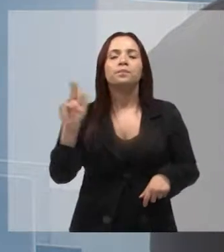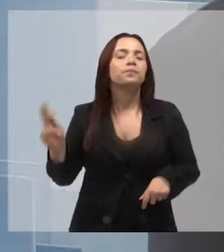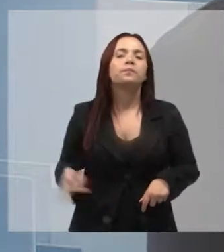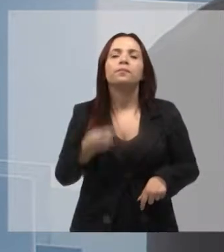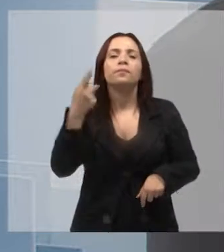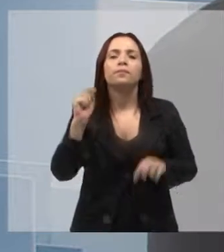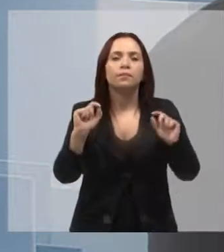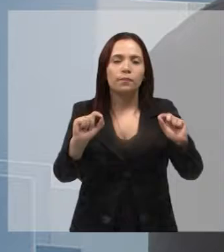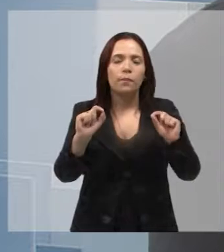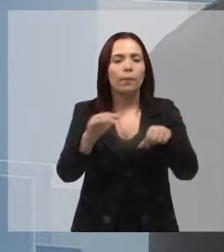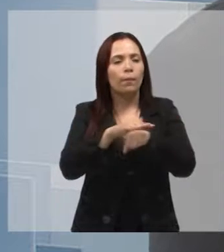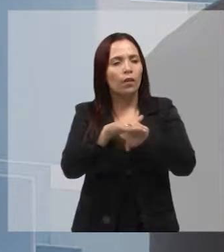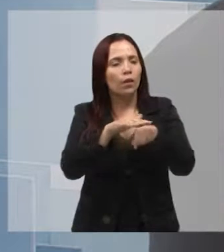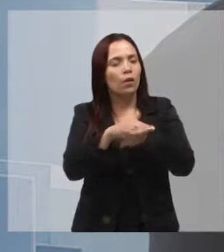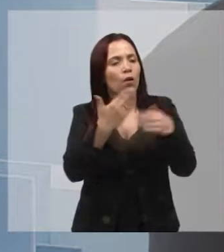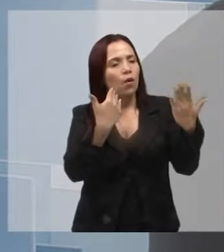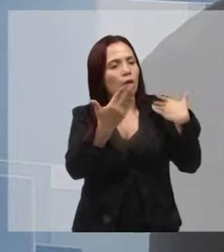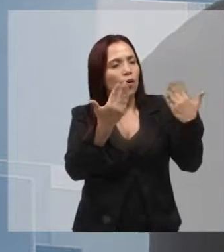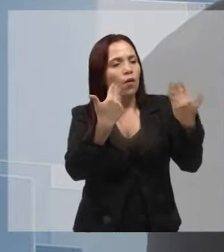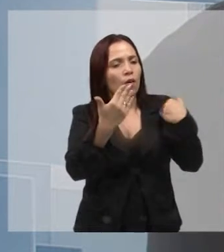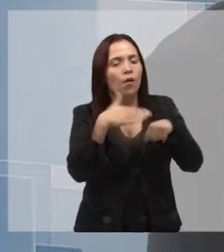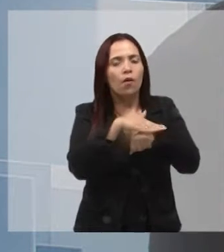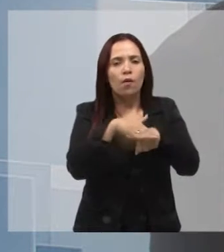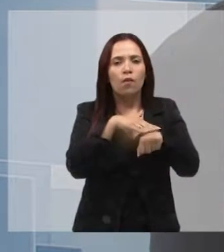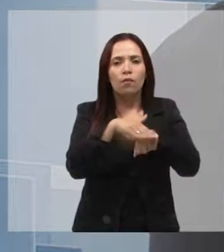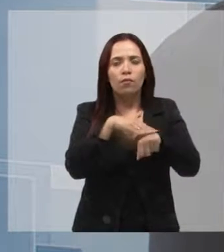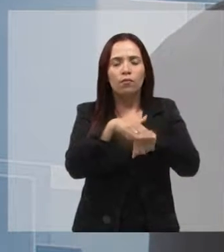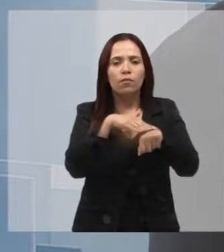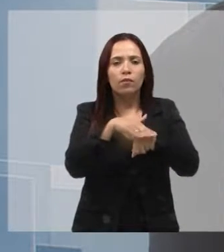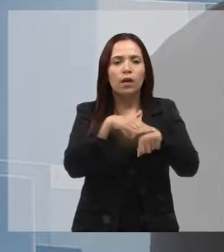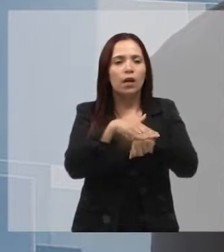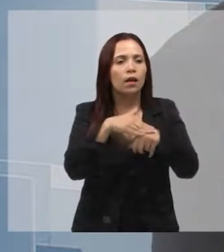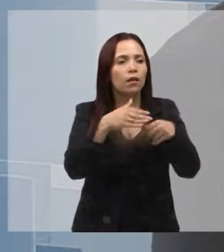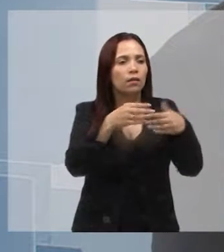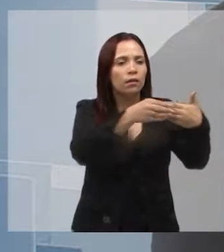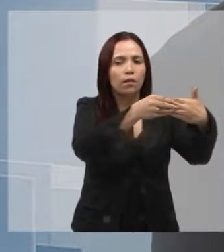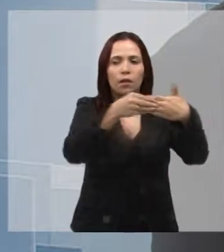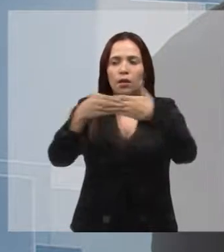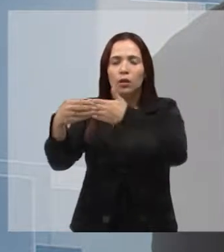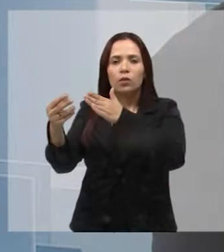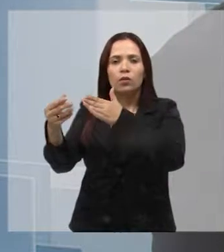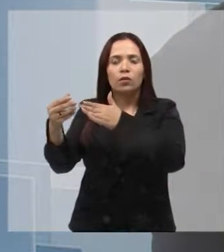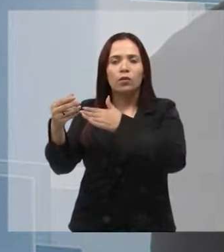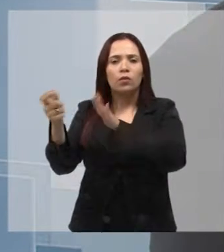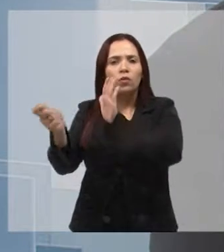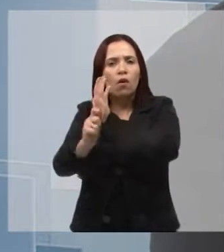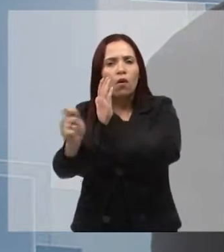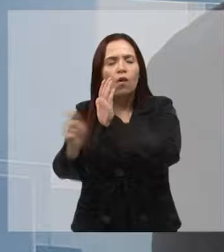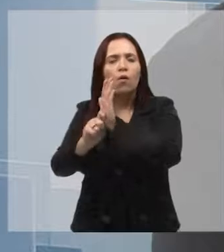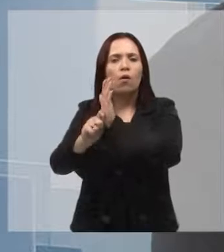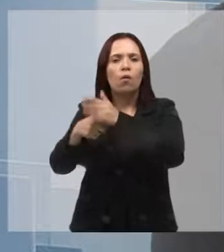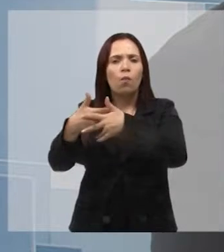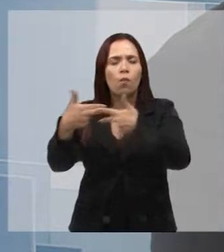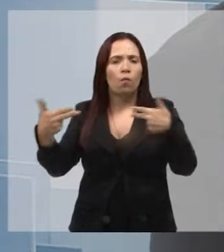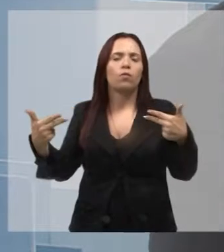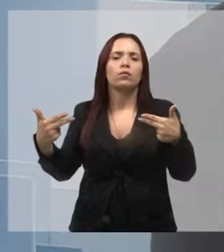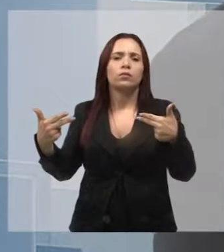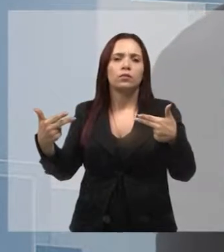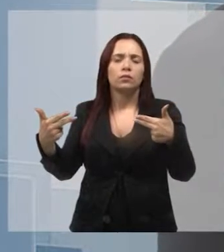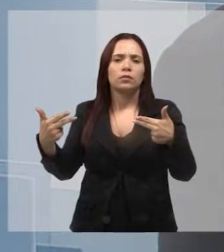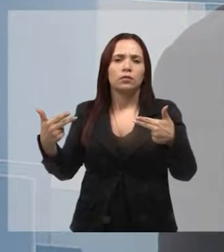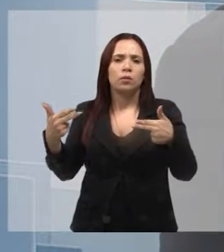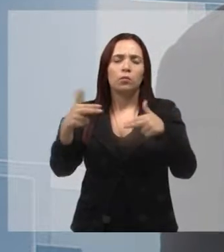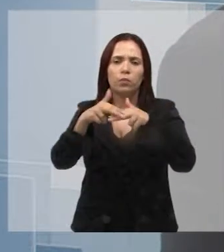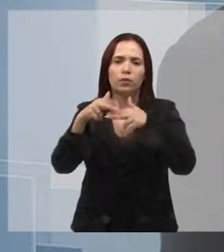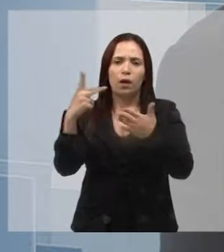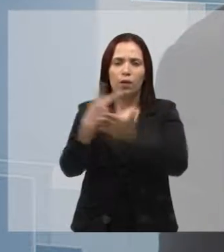a conversar com um menino e já está lá na droga, leva esse menino para lá, o menino espera esse menino estar totalmente envolvido e esse envolvimento leva à ameaça da